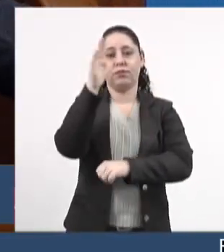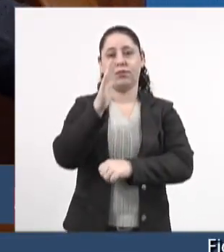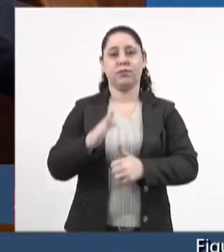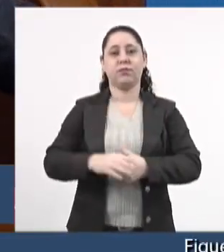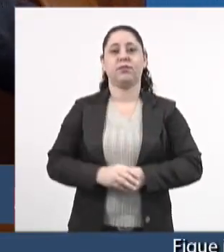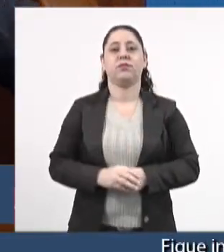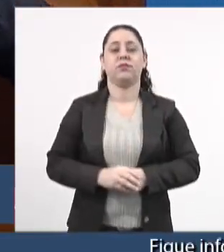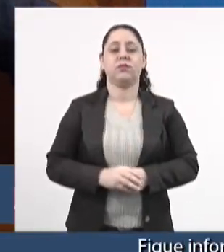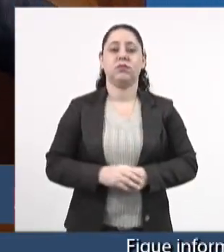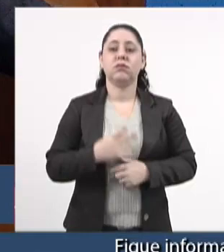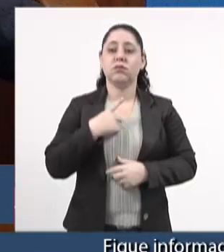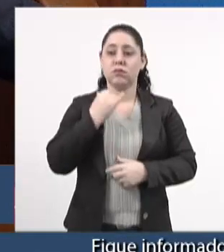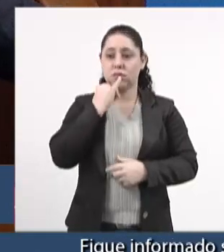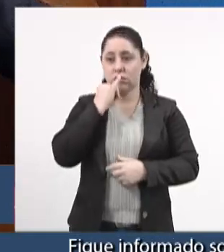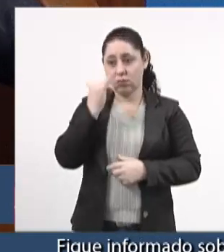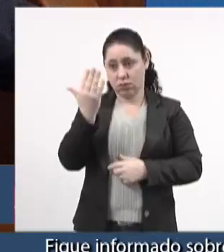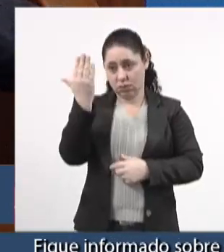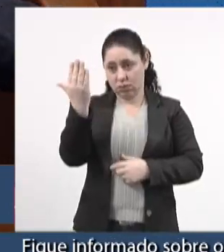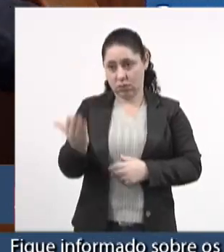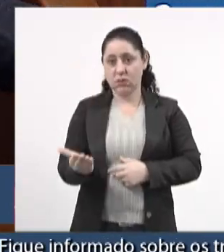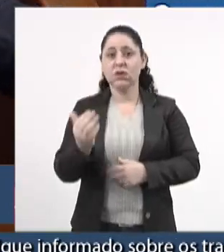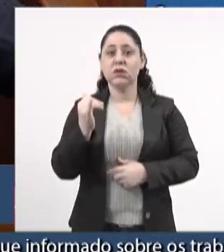E eu queria dizer para vocês, se